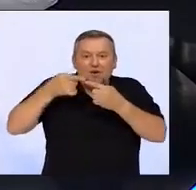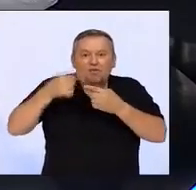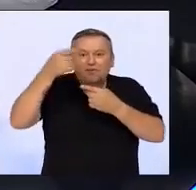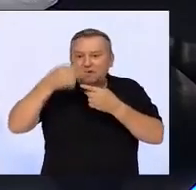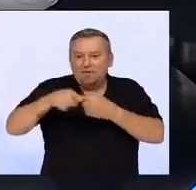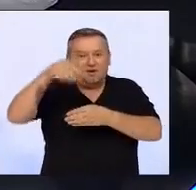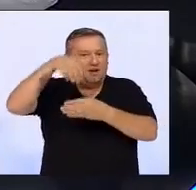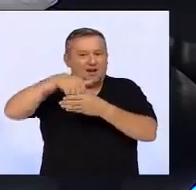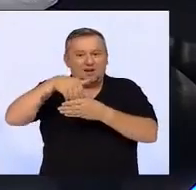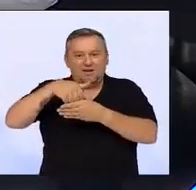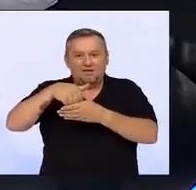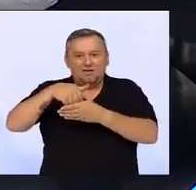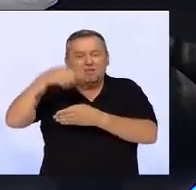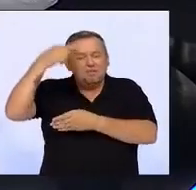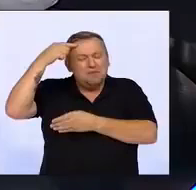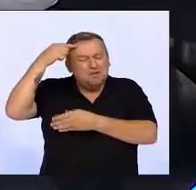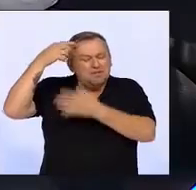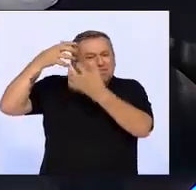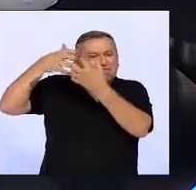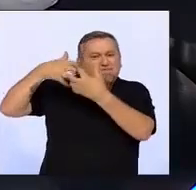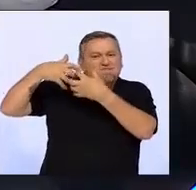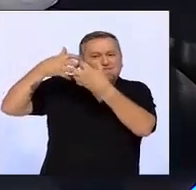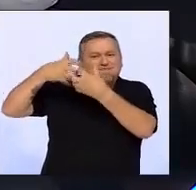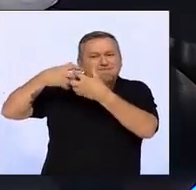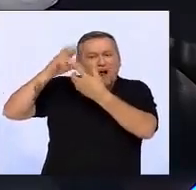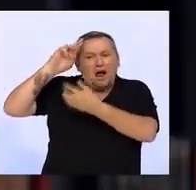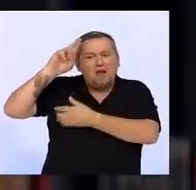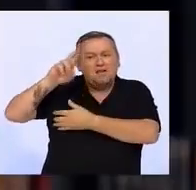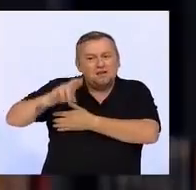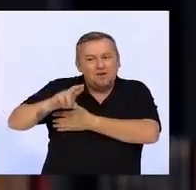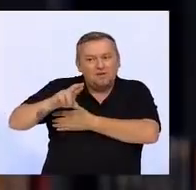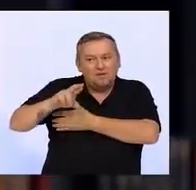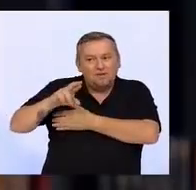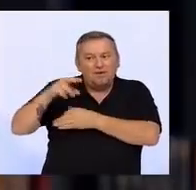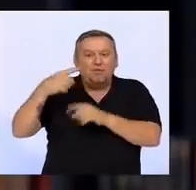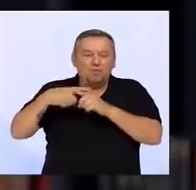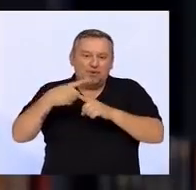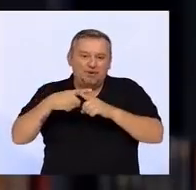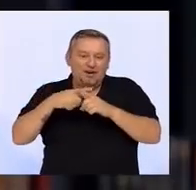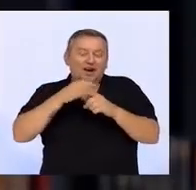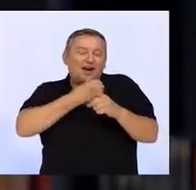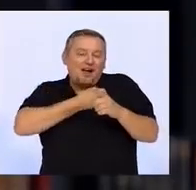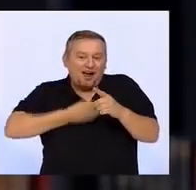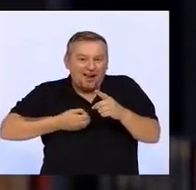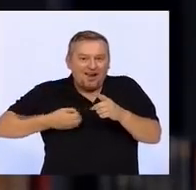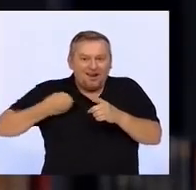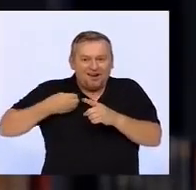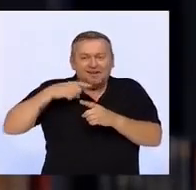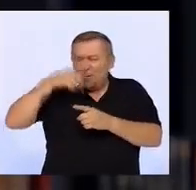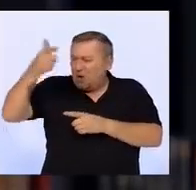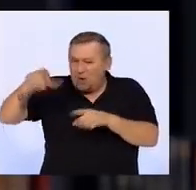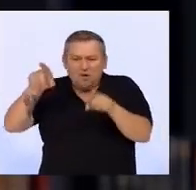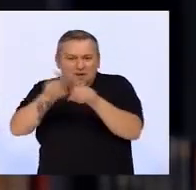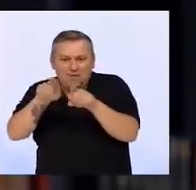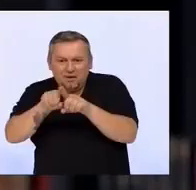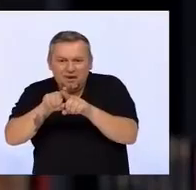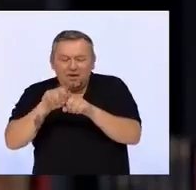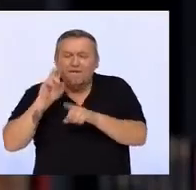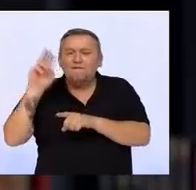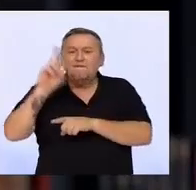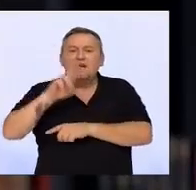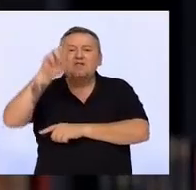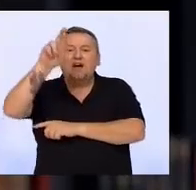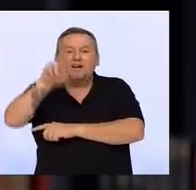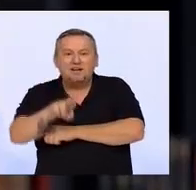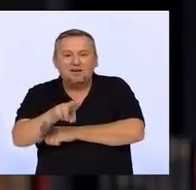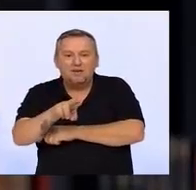pense, reflita. Ouça a voz da razão, por exemplo, a minha candidata é uma voz muito razoável, mas tem outros, né? Ouça a voz da razão